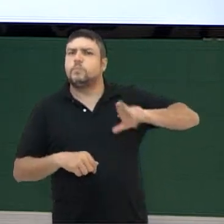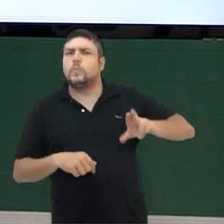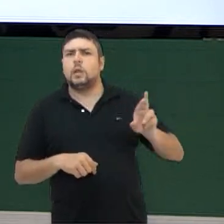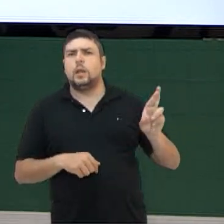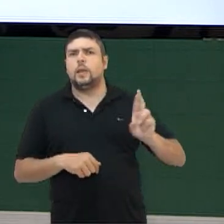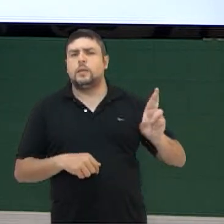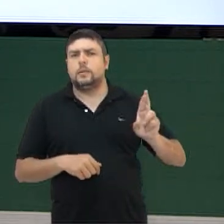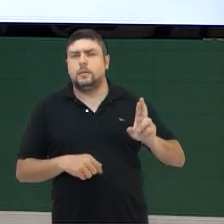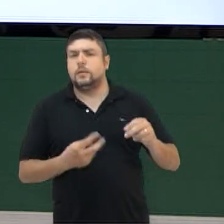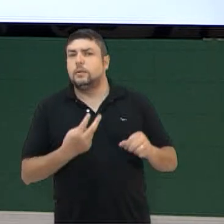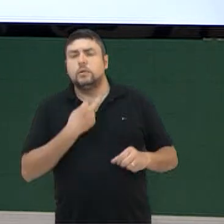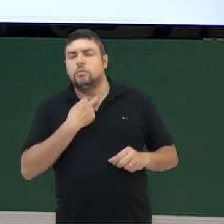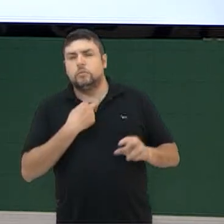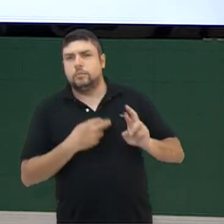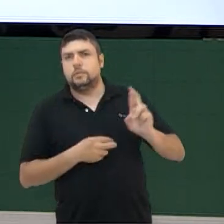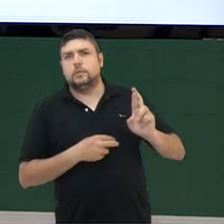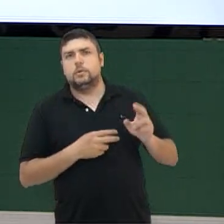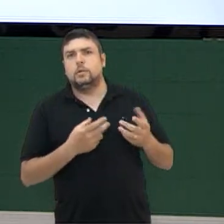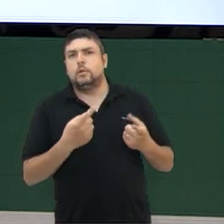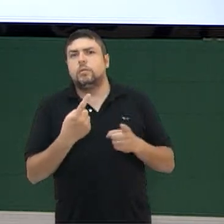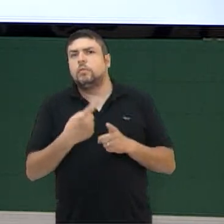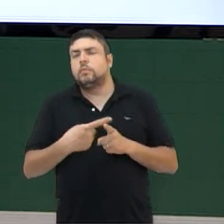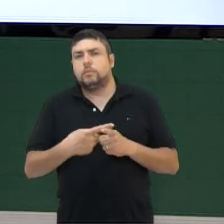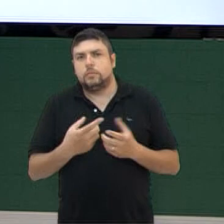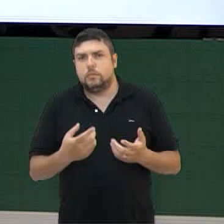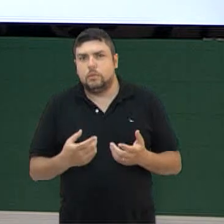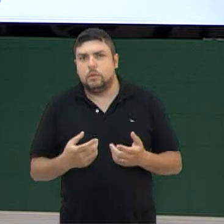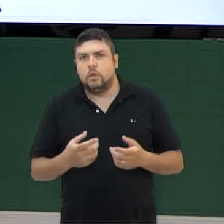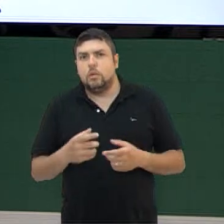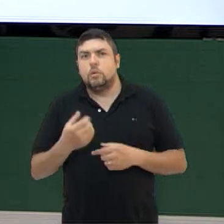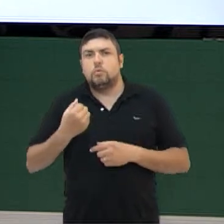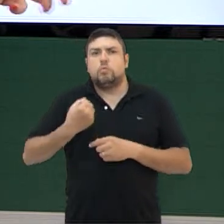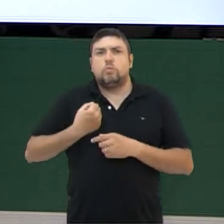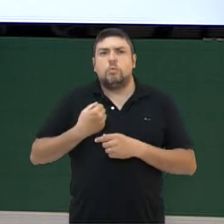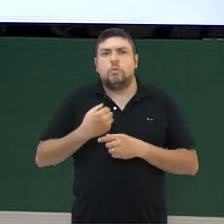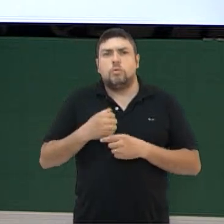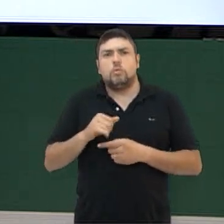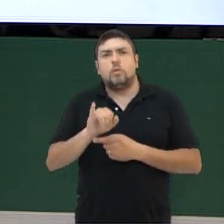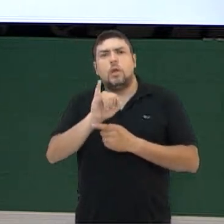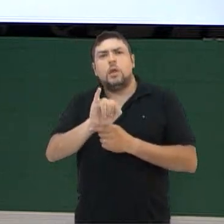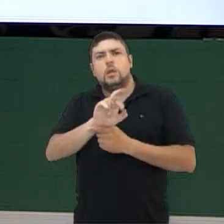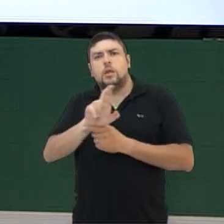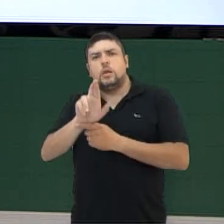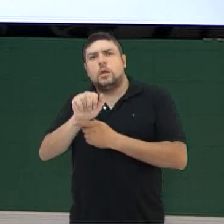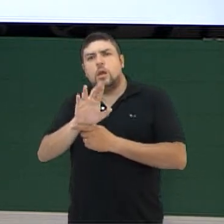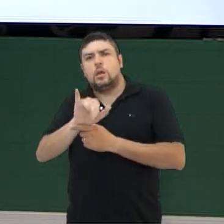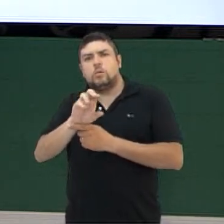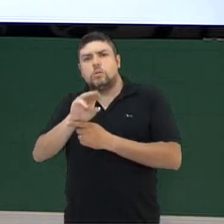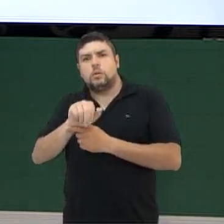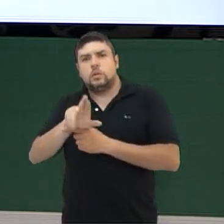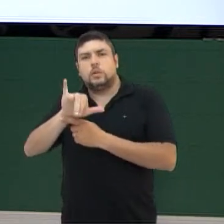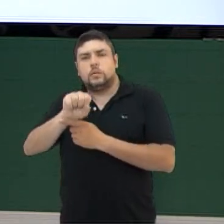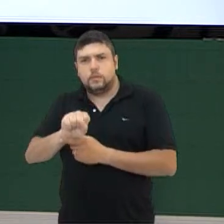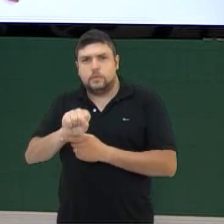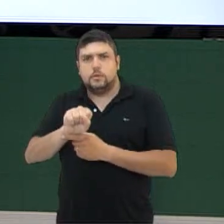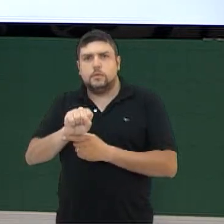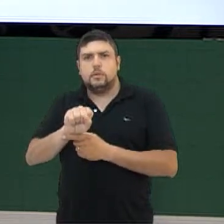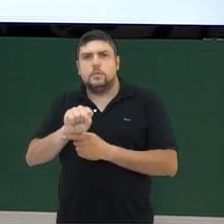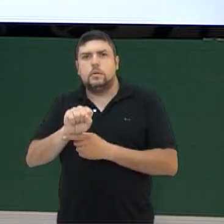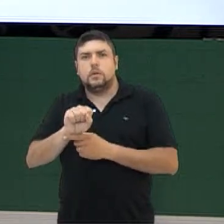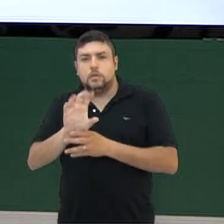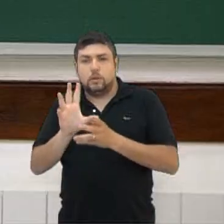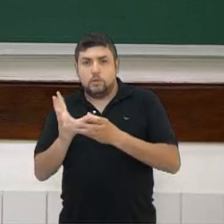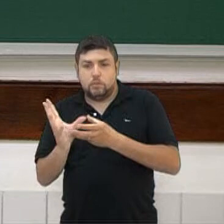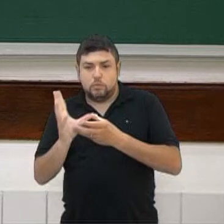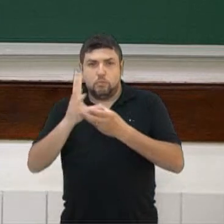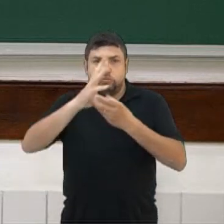podem ser racionais? Eu vou explicar daqui a pouco. Eles são números irracionais, certo? E todos esses juntos formam o conjunto